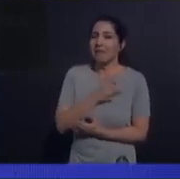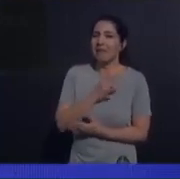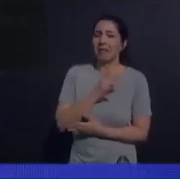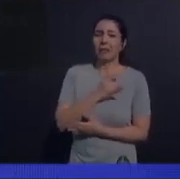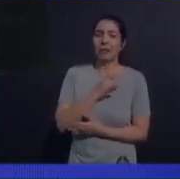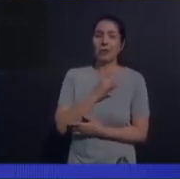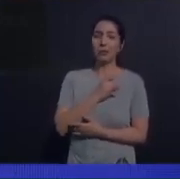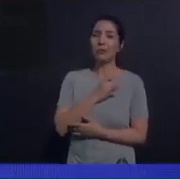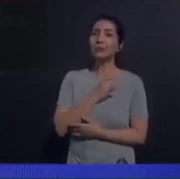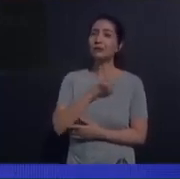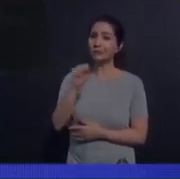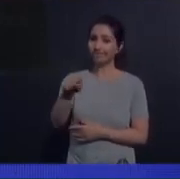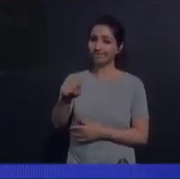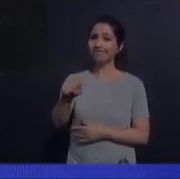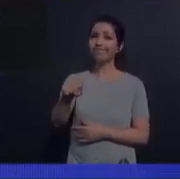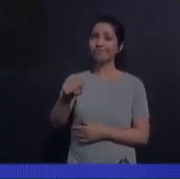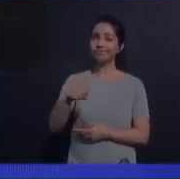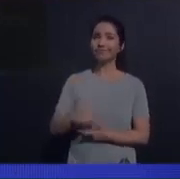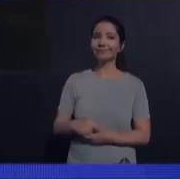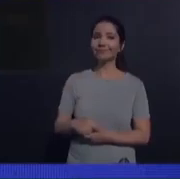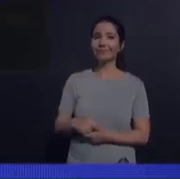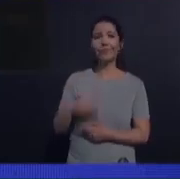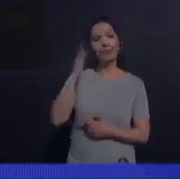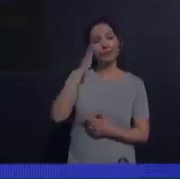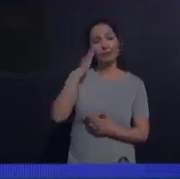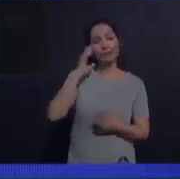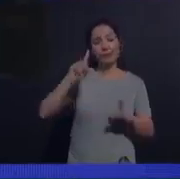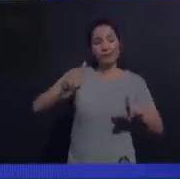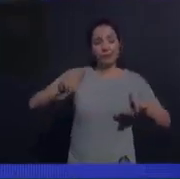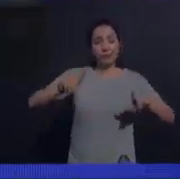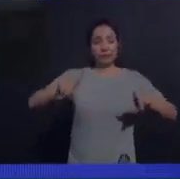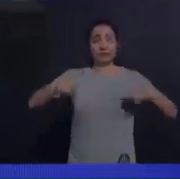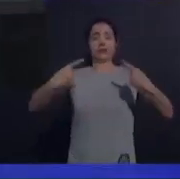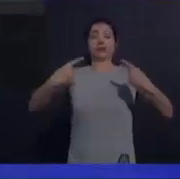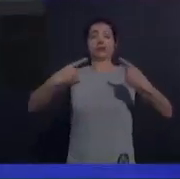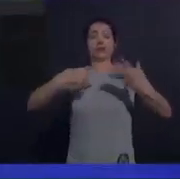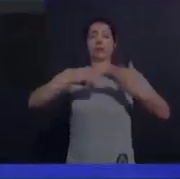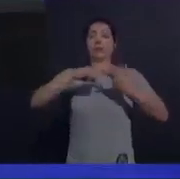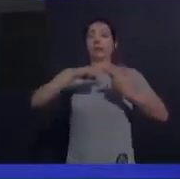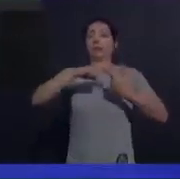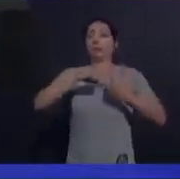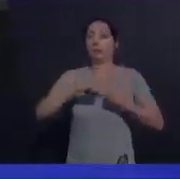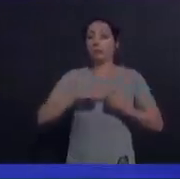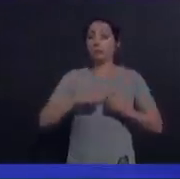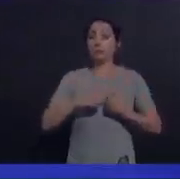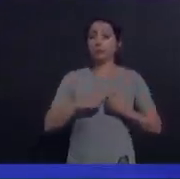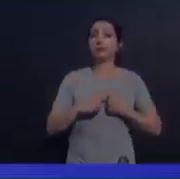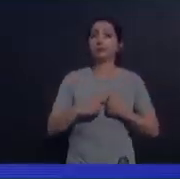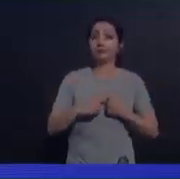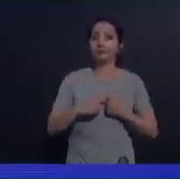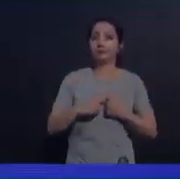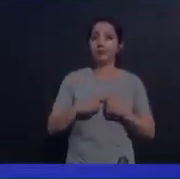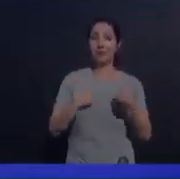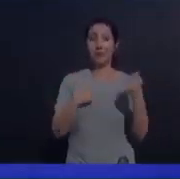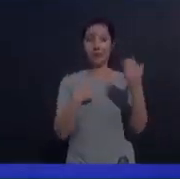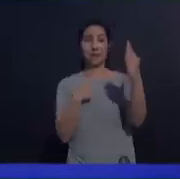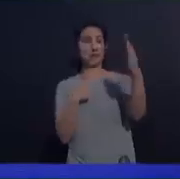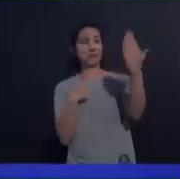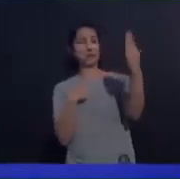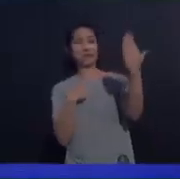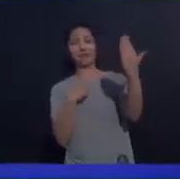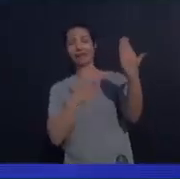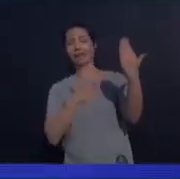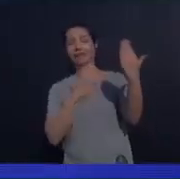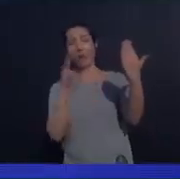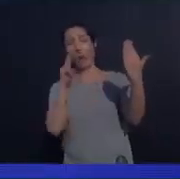ter que vencer muitos desafios. Eu teria que me vencer diante do espelho. Muitas vezes,